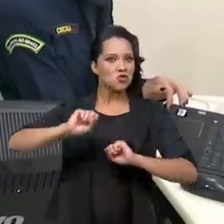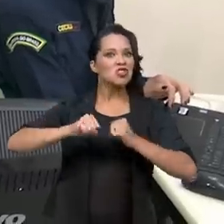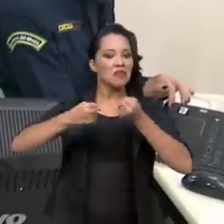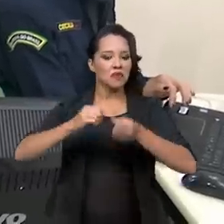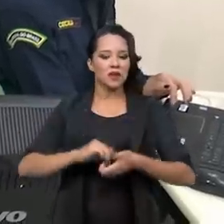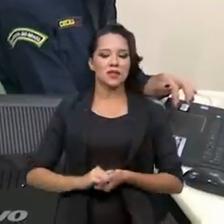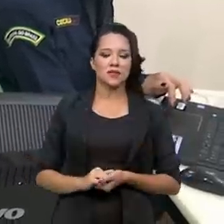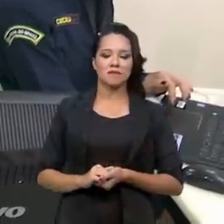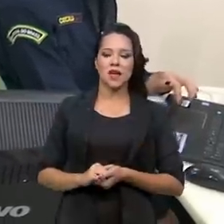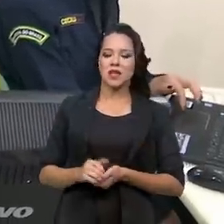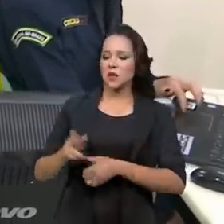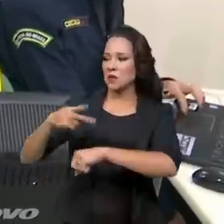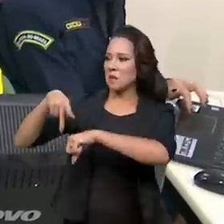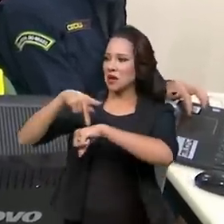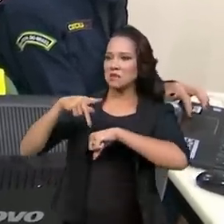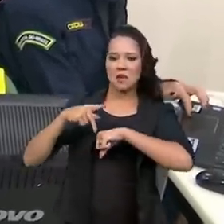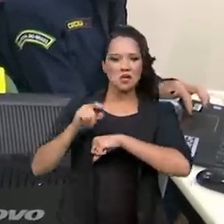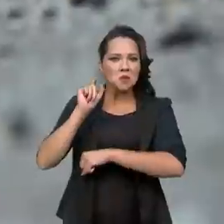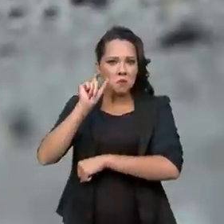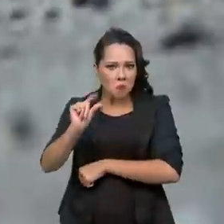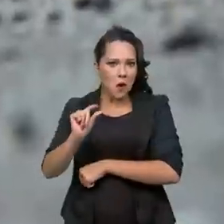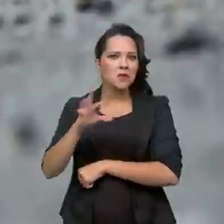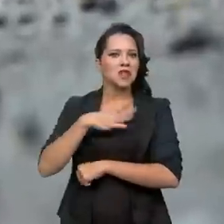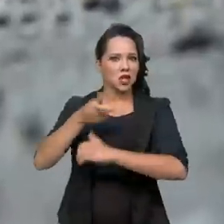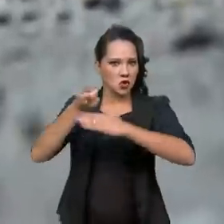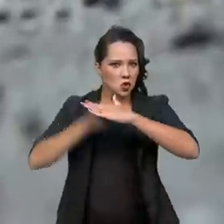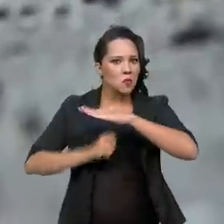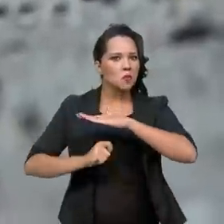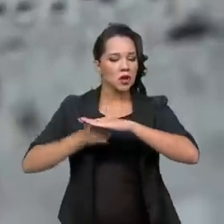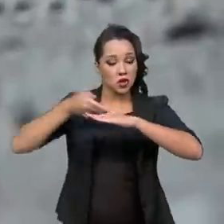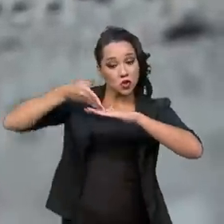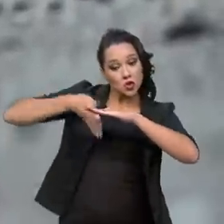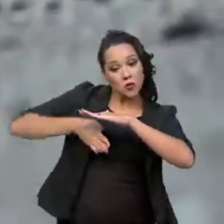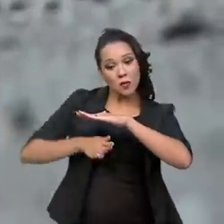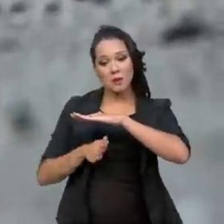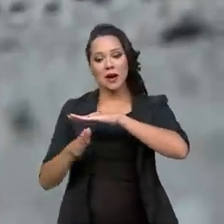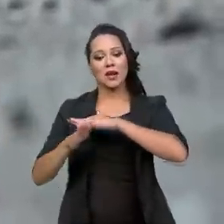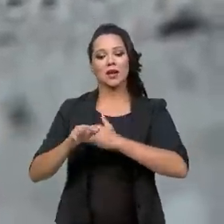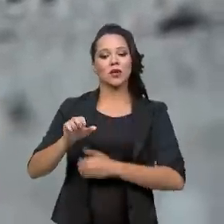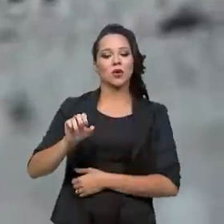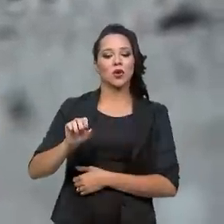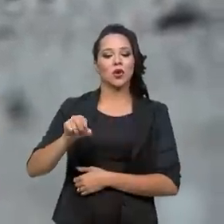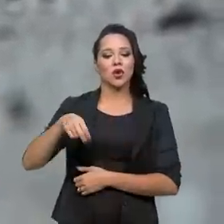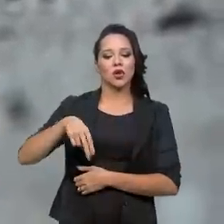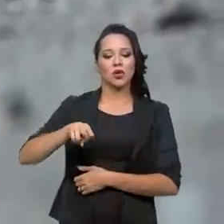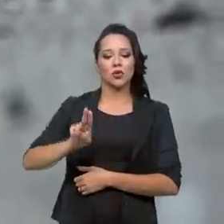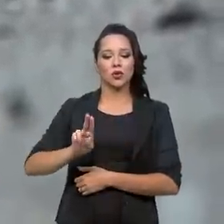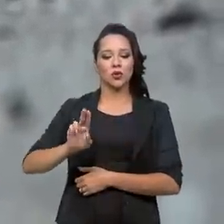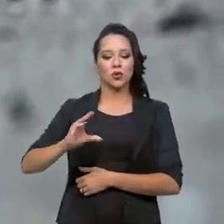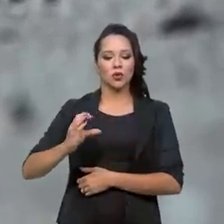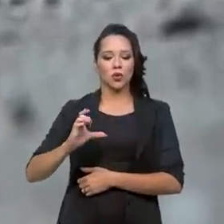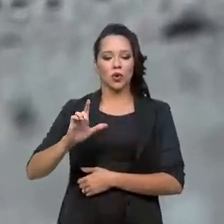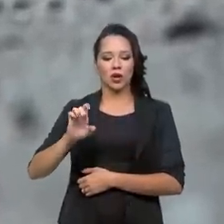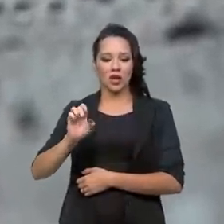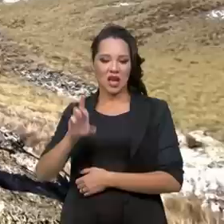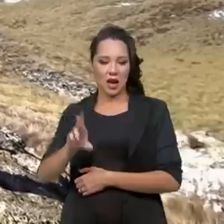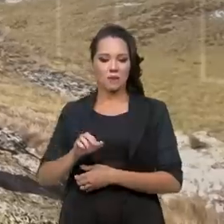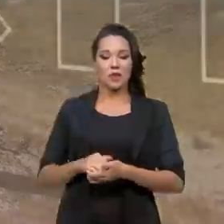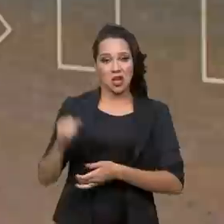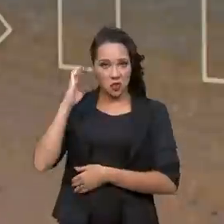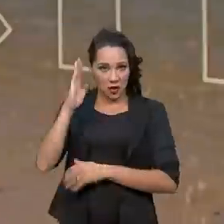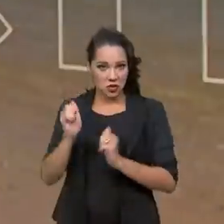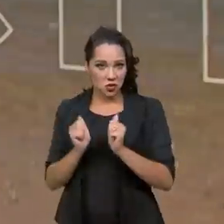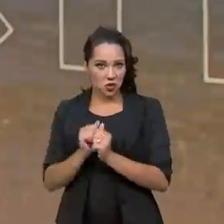É um pequeno rol de países que tem submarinos nucleares, né? Exatamente. E o Brasil, com o PROSUB, vai chegar nesse